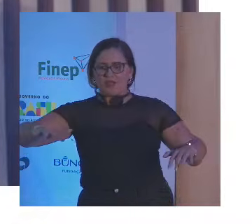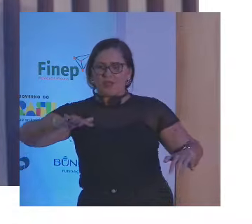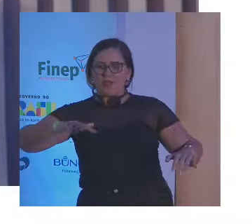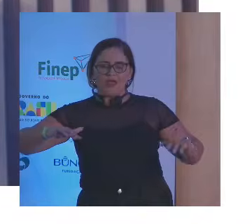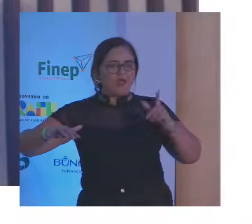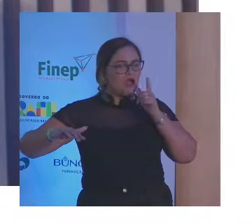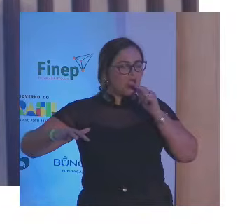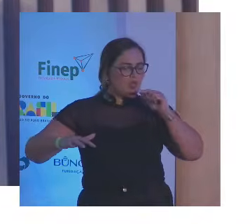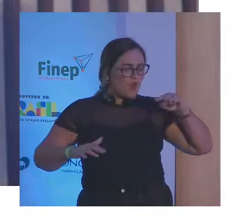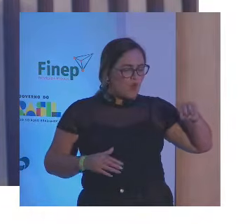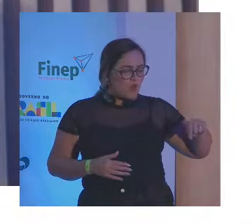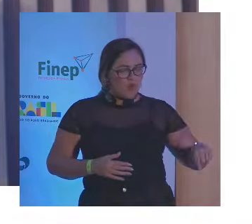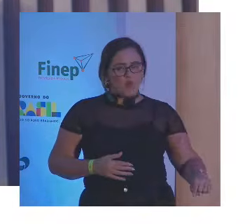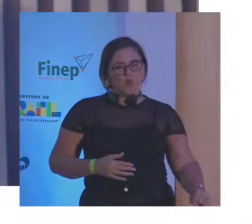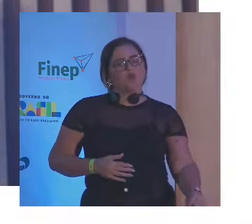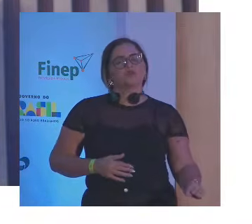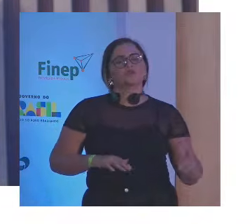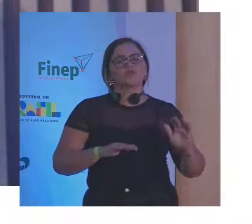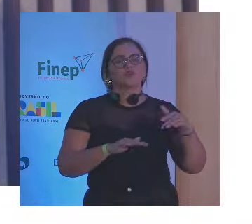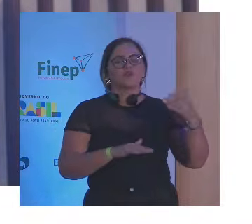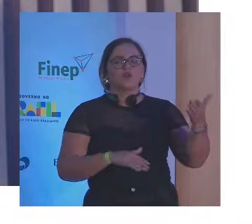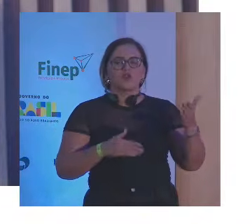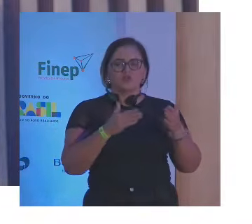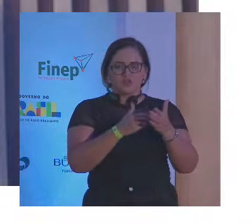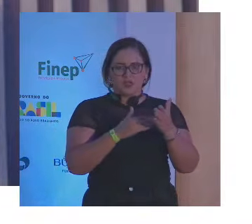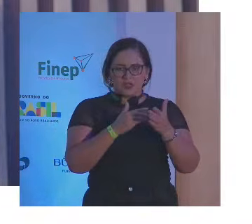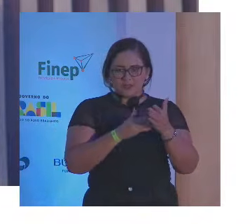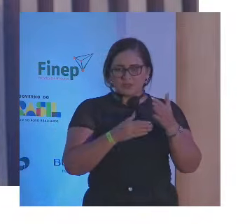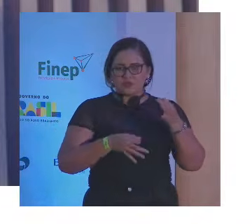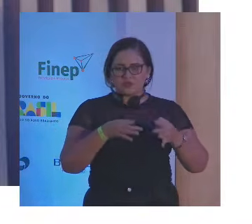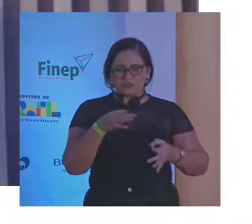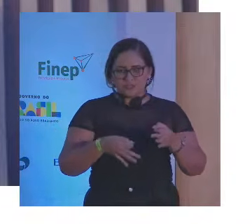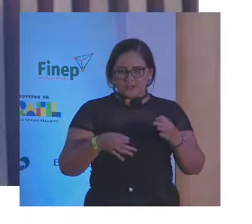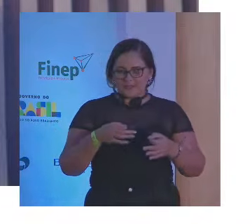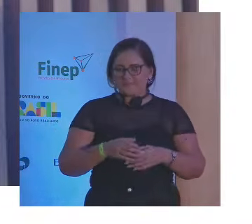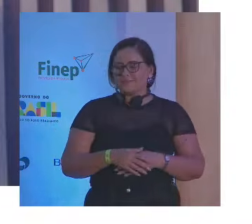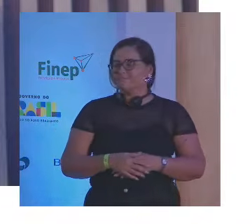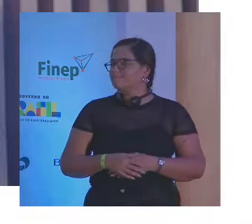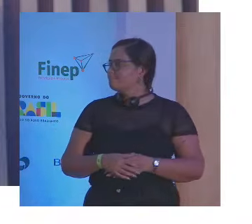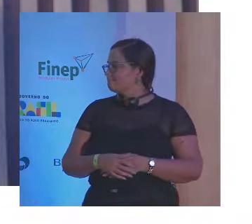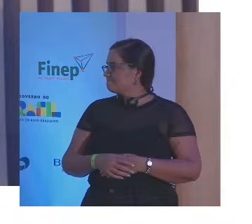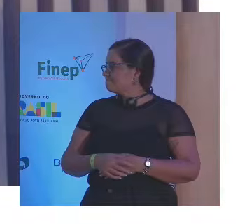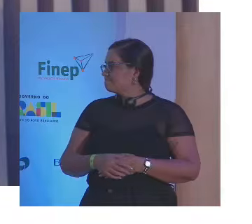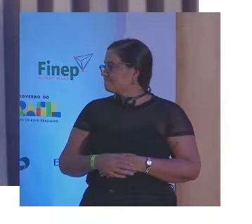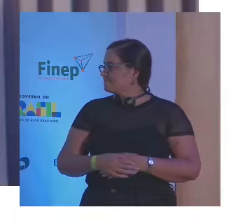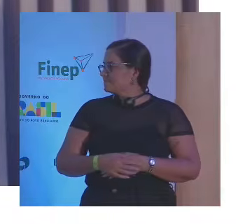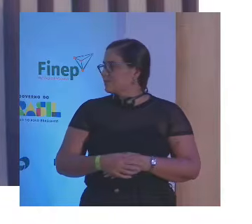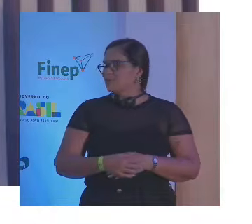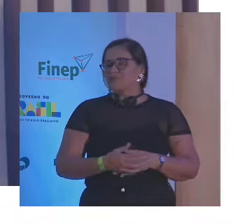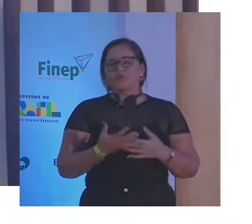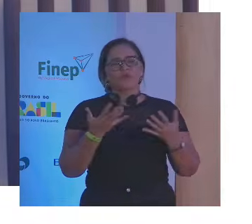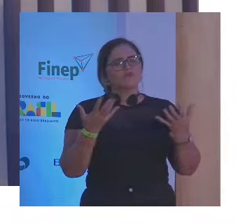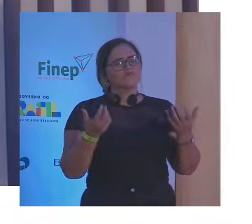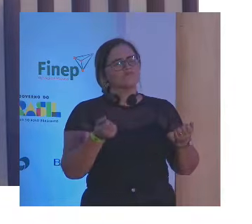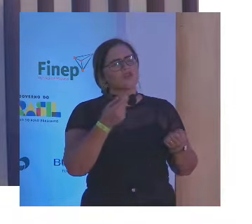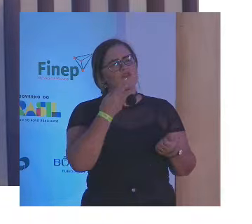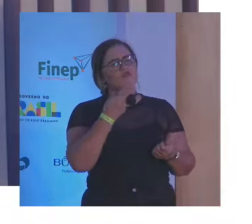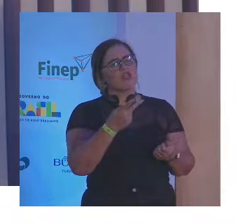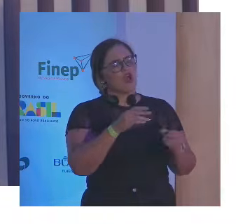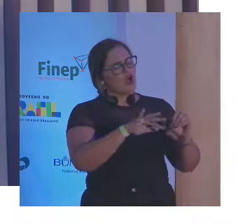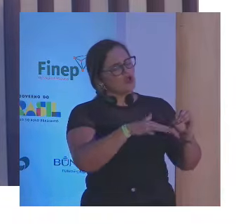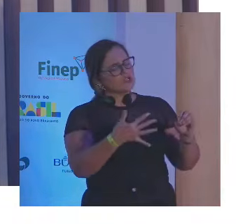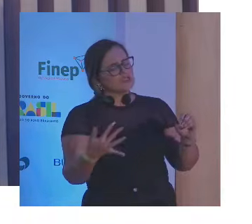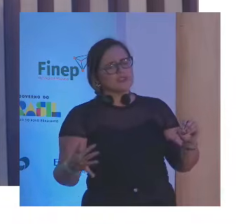águas profundas fora dos limites jurisdicionais. Esse, vamos dizer, oceano de